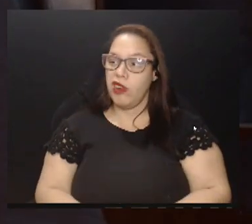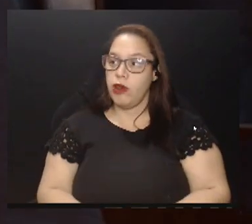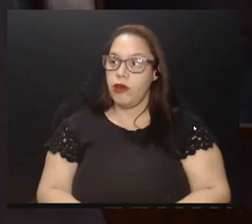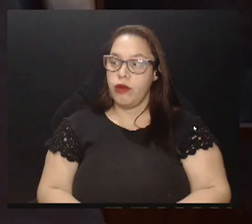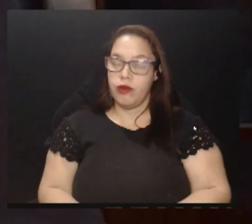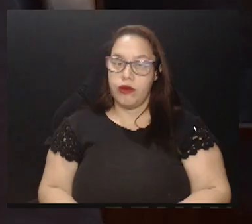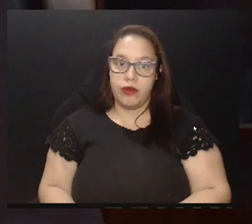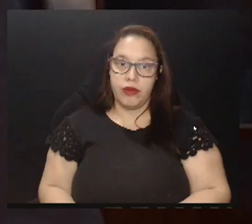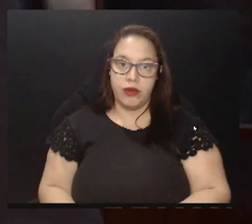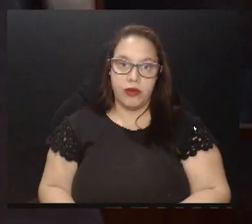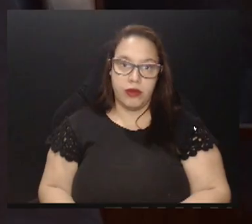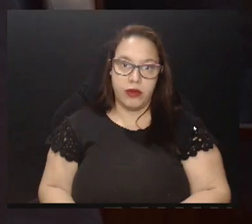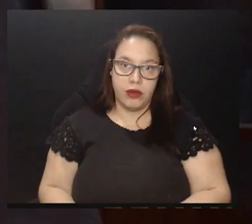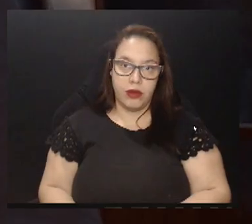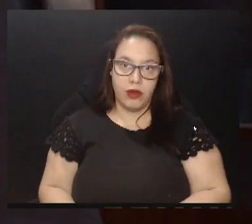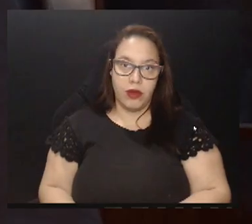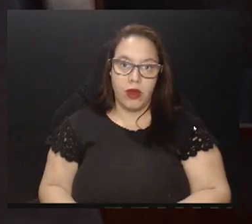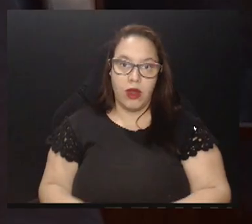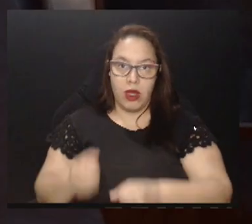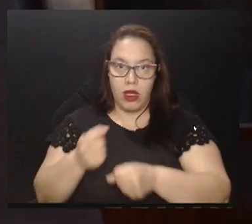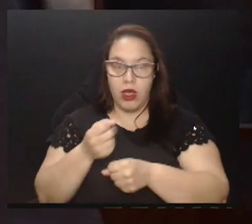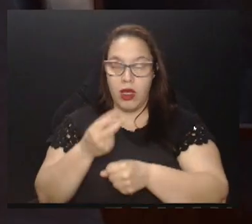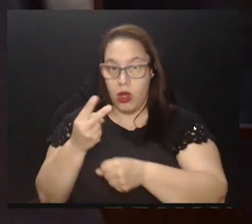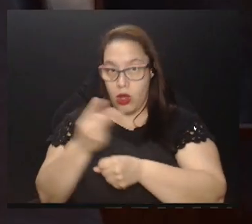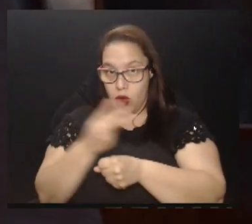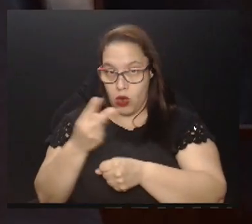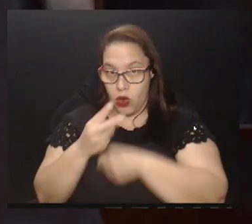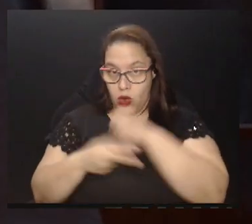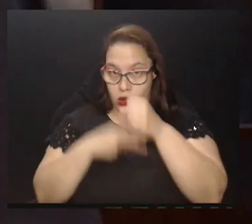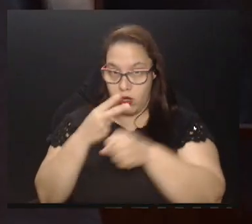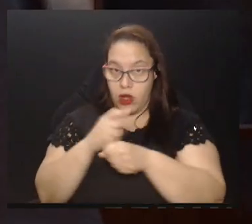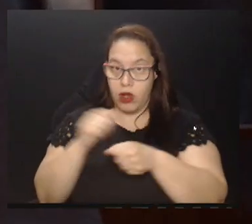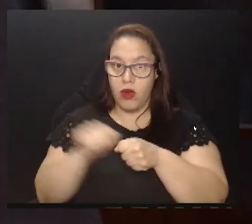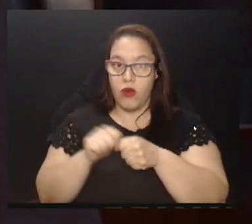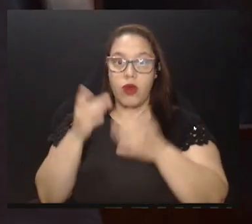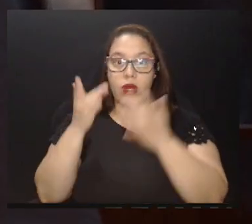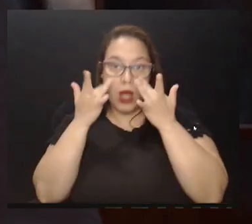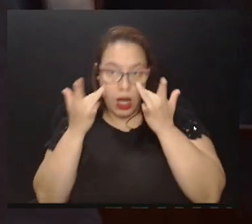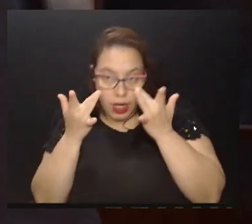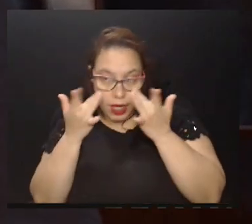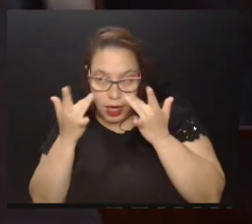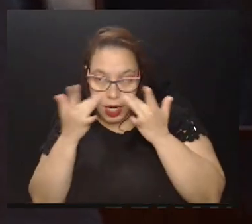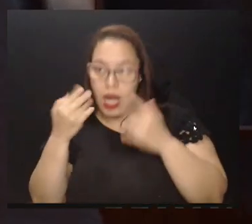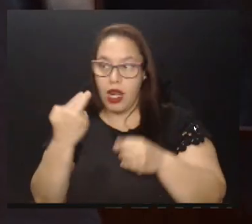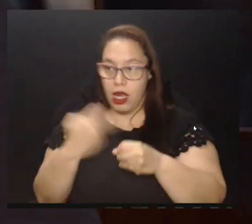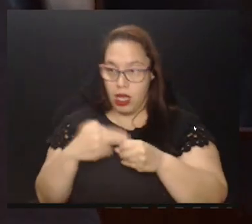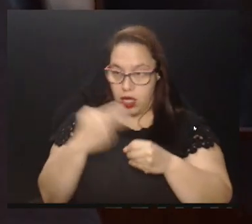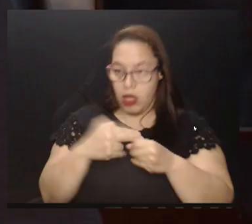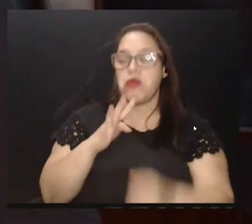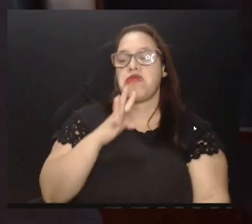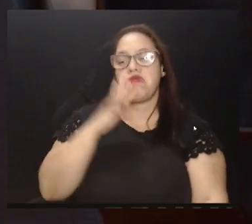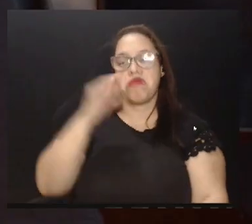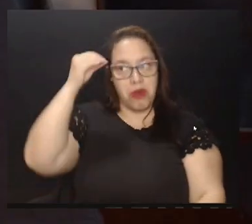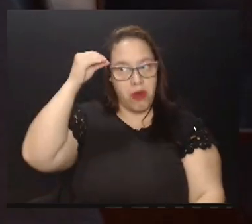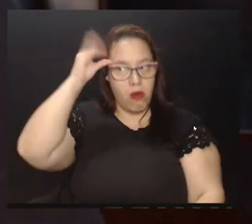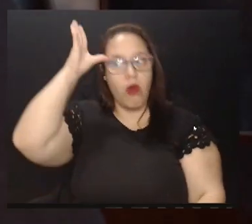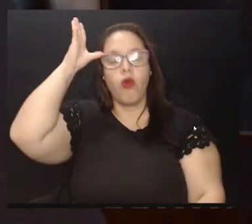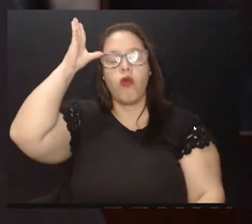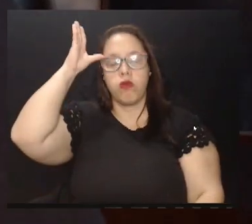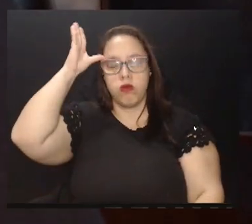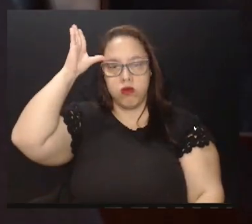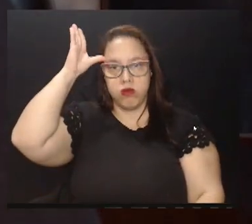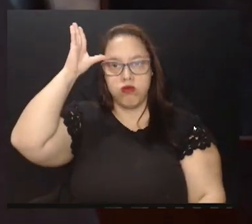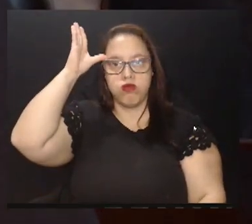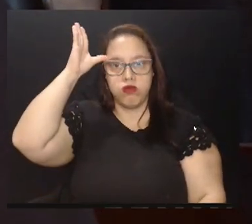eu fiz artes cênicas aqui na Unicamp. Né? Então eu tenho um conhecimento, uma expertise na área de